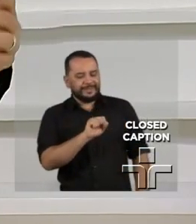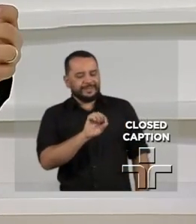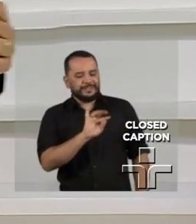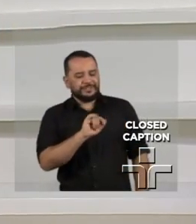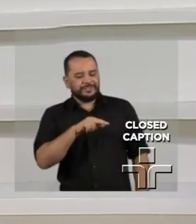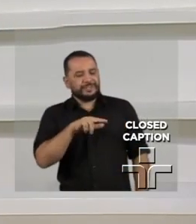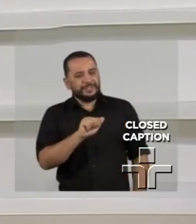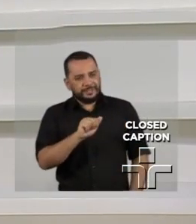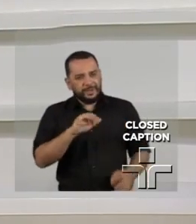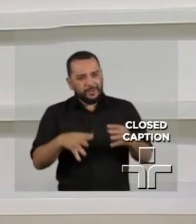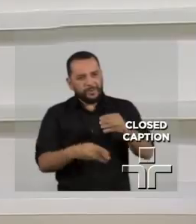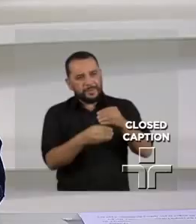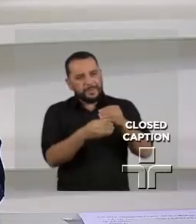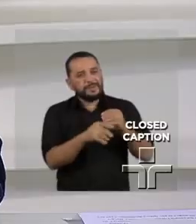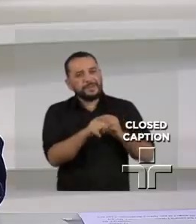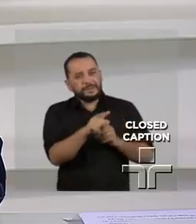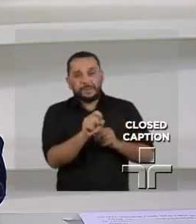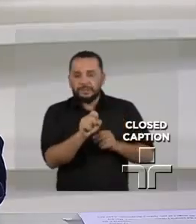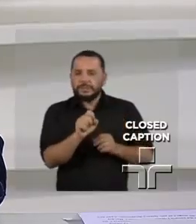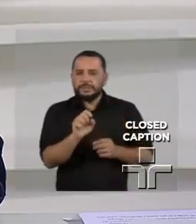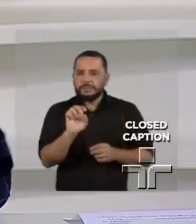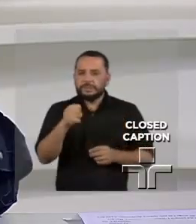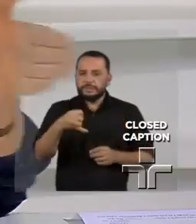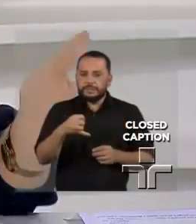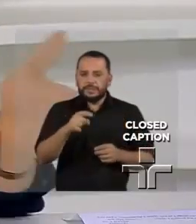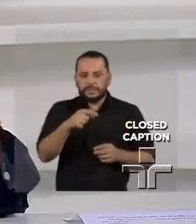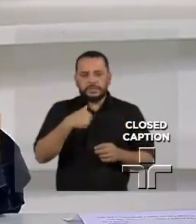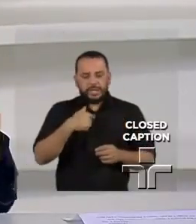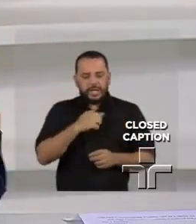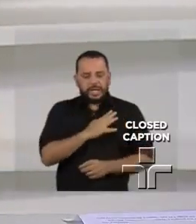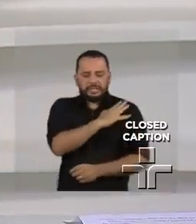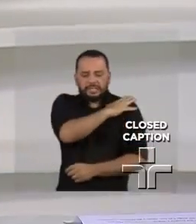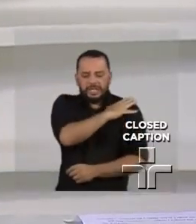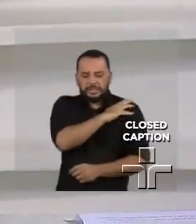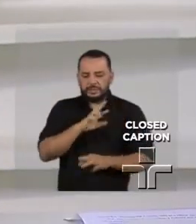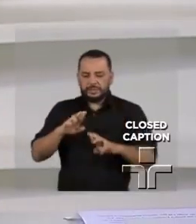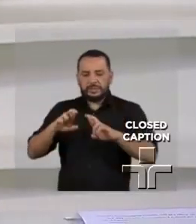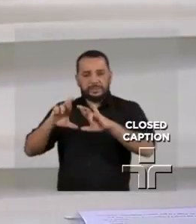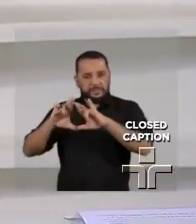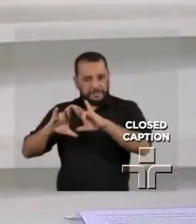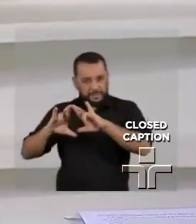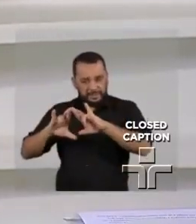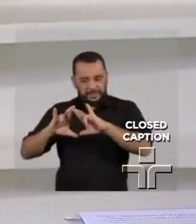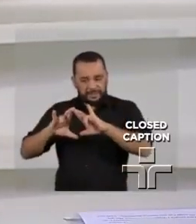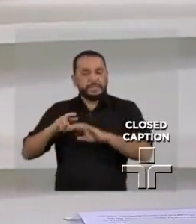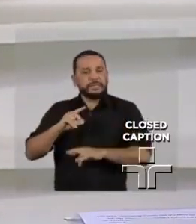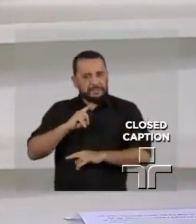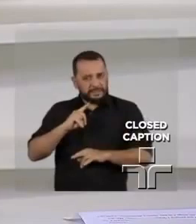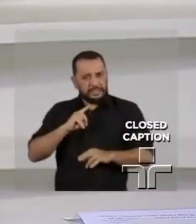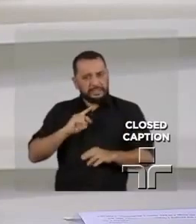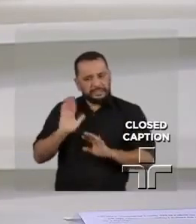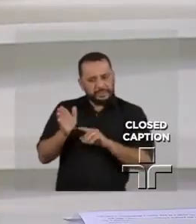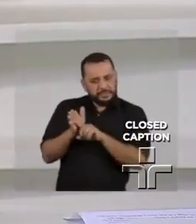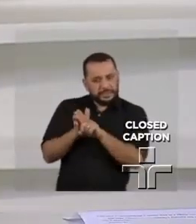do Exército, que trabalhou em parte da segurança pública do Rio de Janeiro, né, foi até responsável